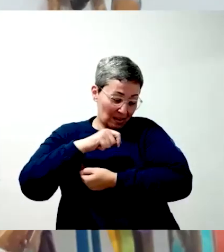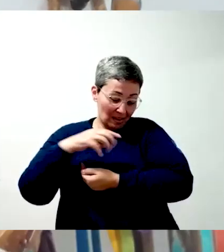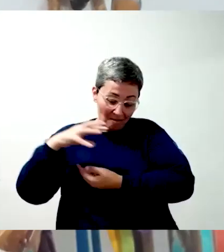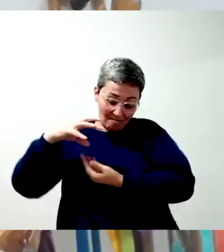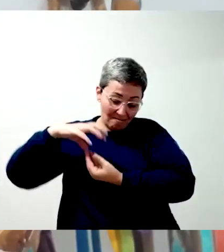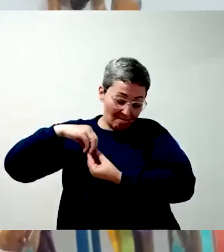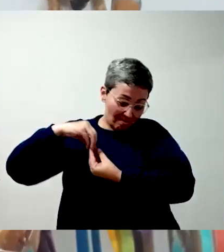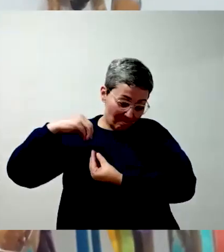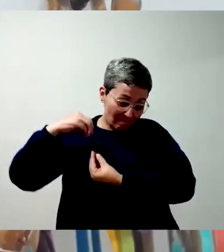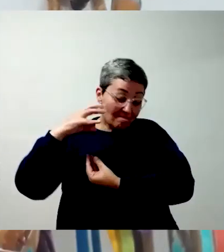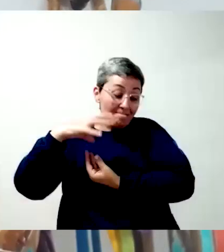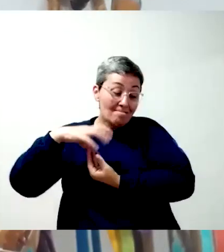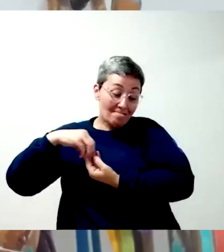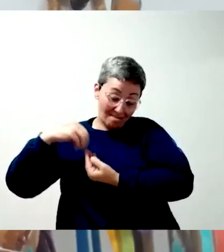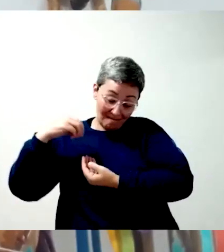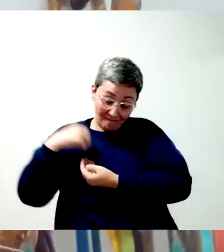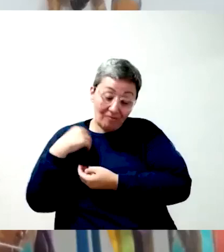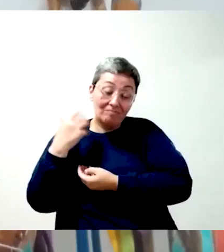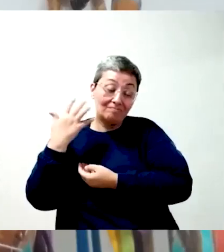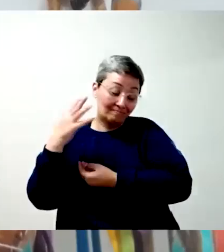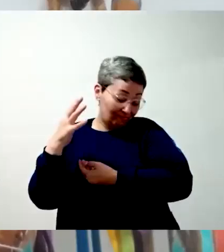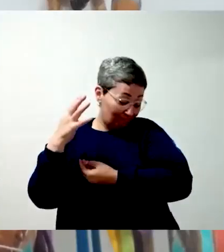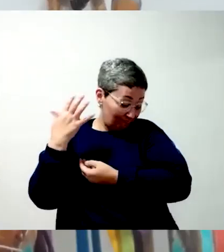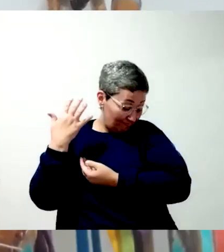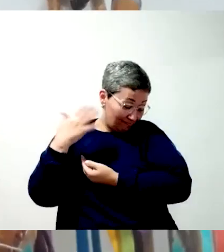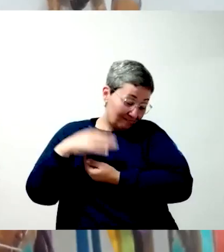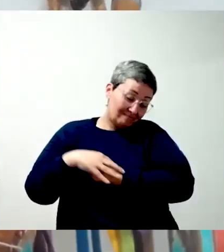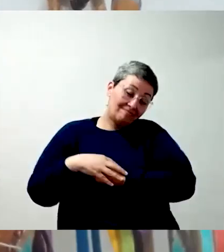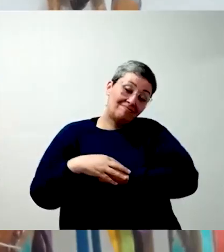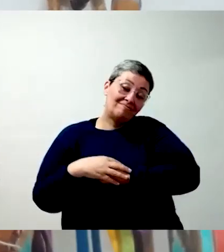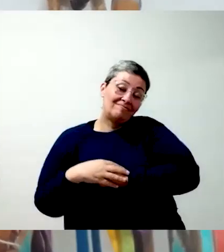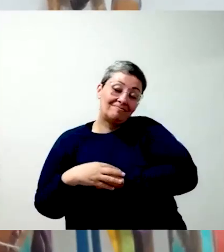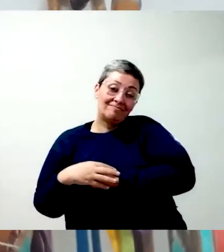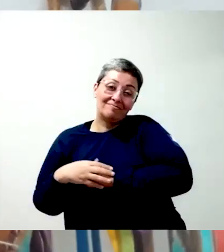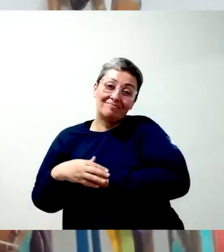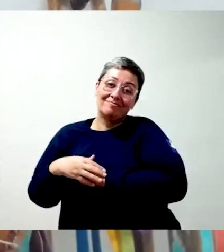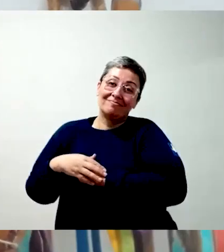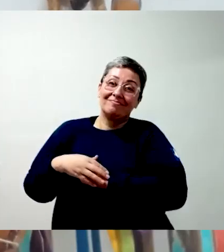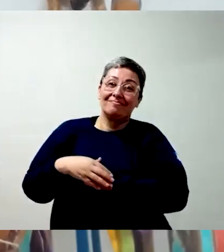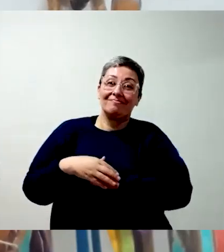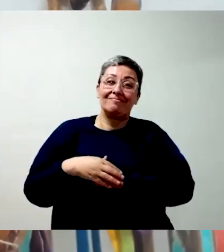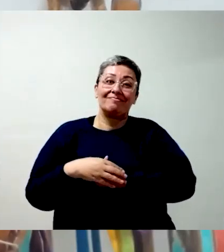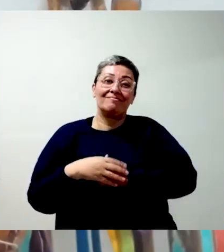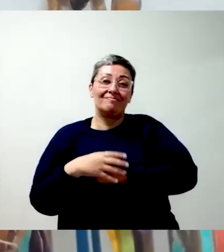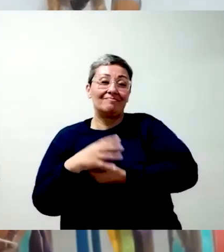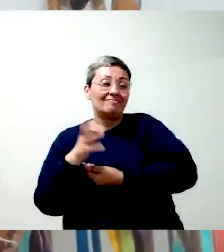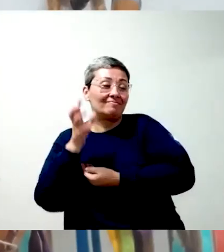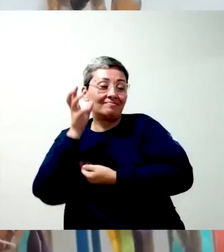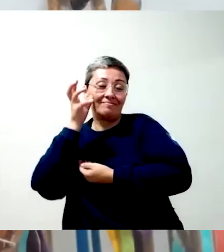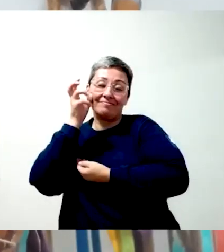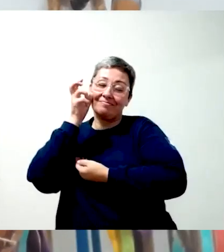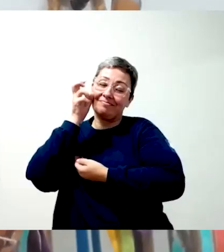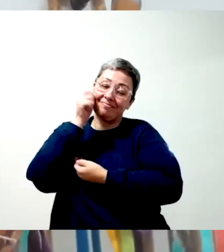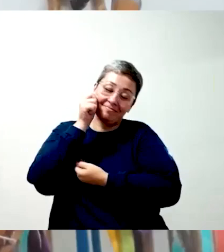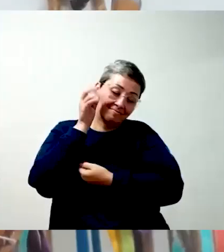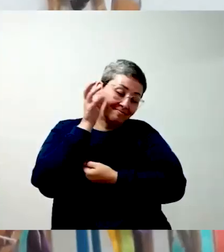Le come la patita, chacabumba, chacabumba, cabumba, chacabumba.